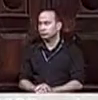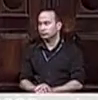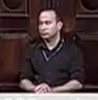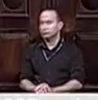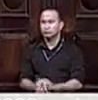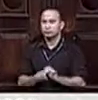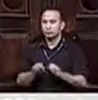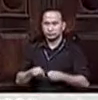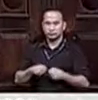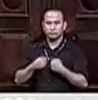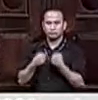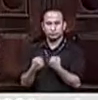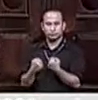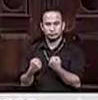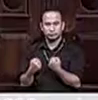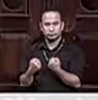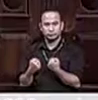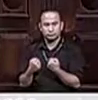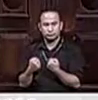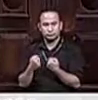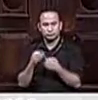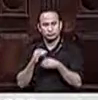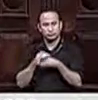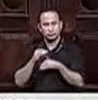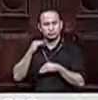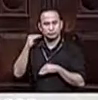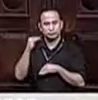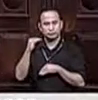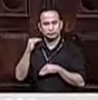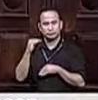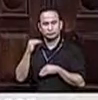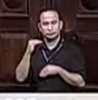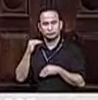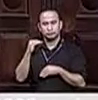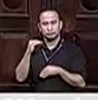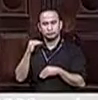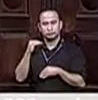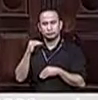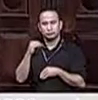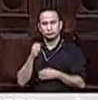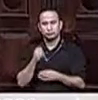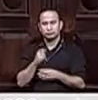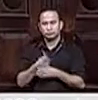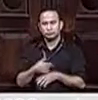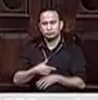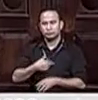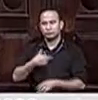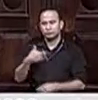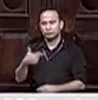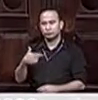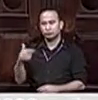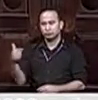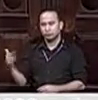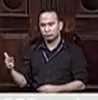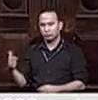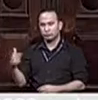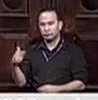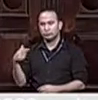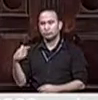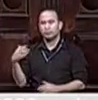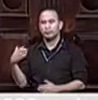aos poderes aumentarem a contribuição patronal de 22%